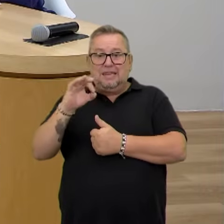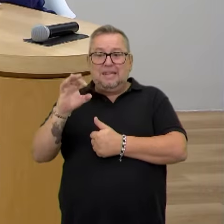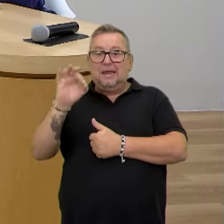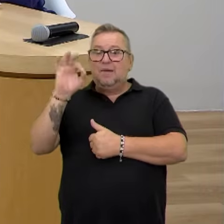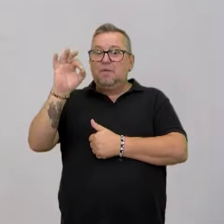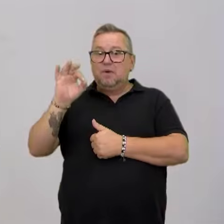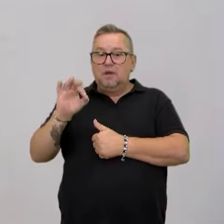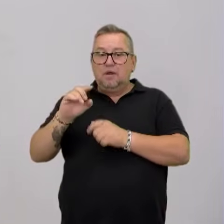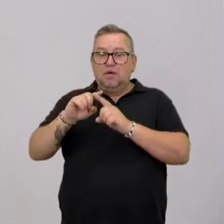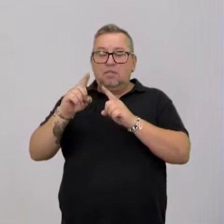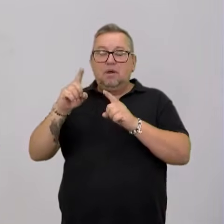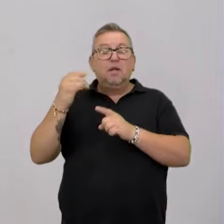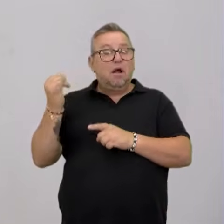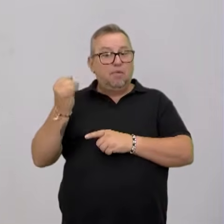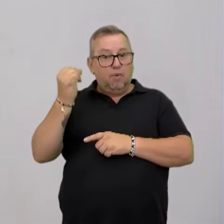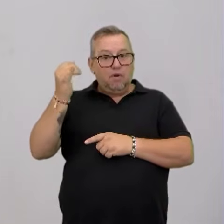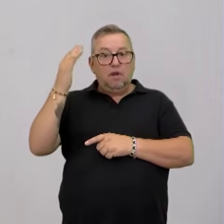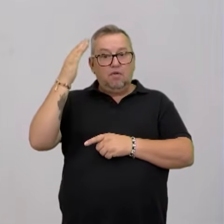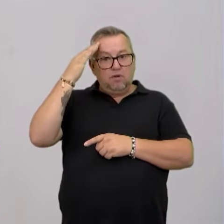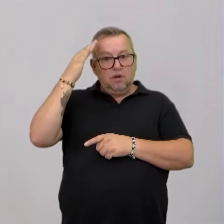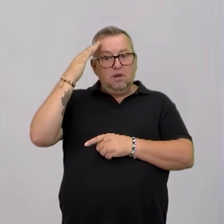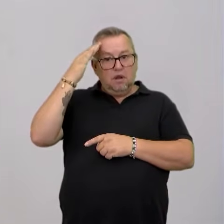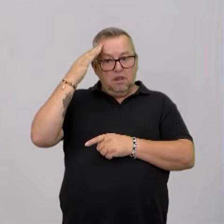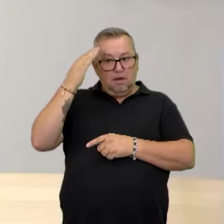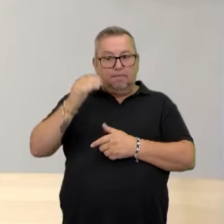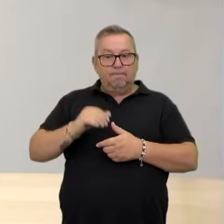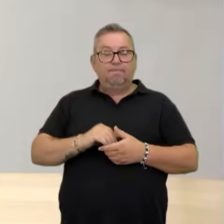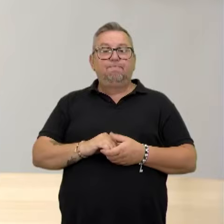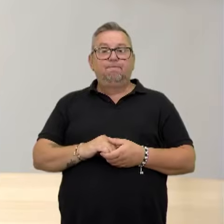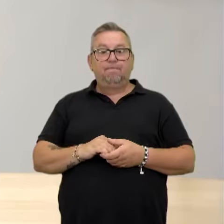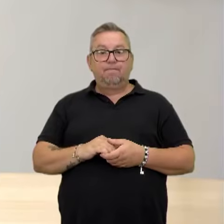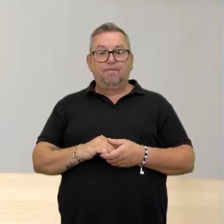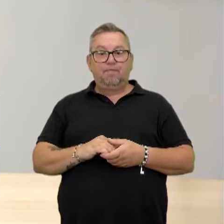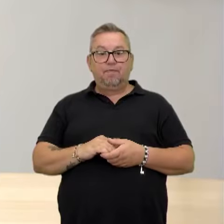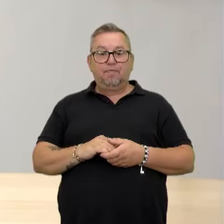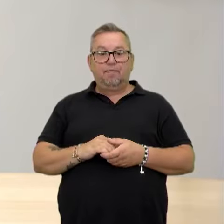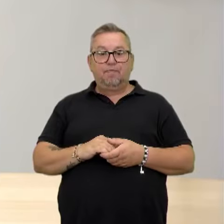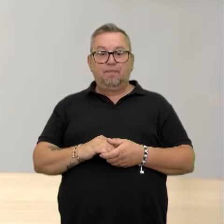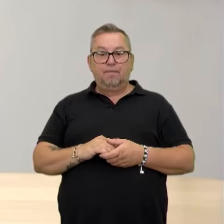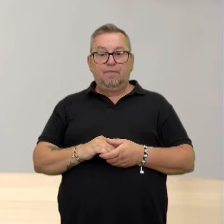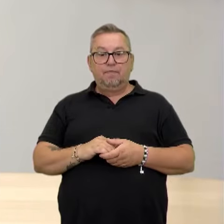essa situação para que a gente tenha aí as mudanças necessárias. Legal. E olha só,